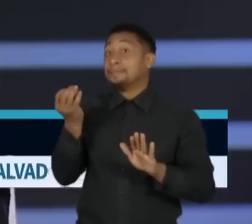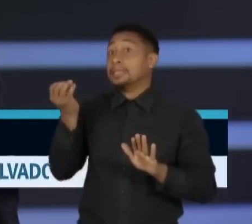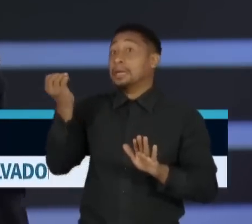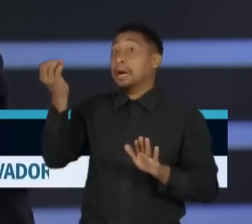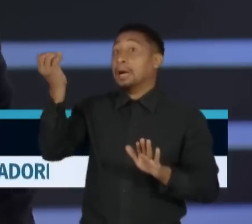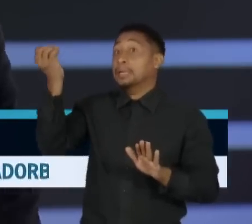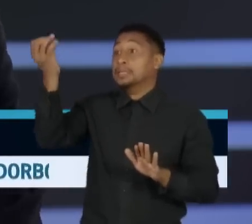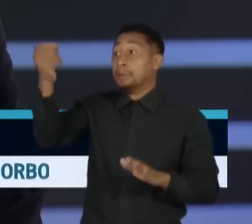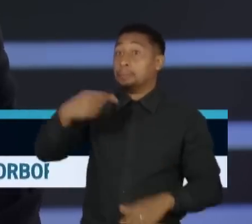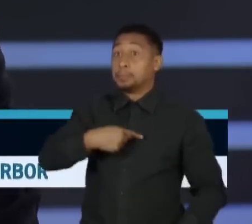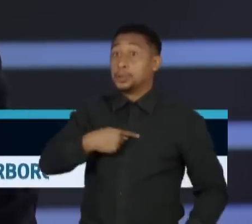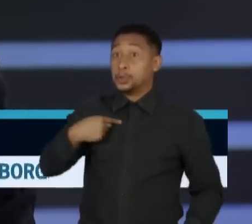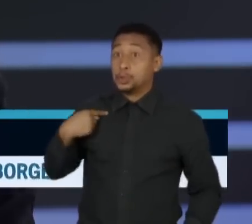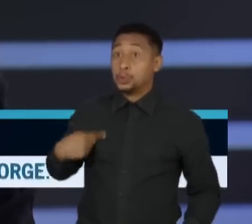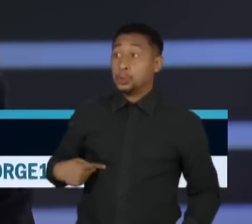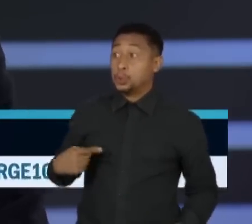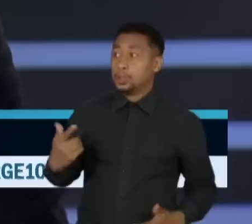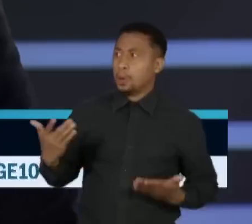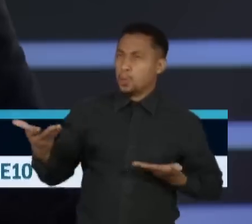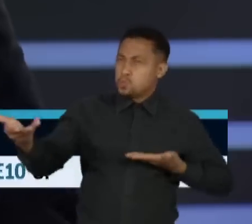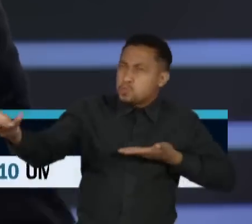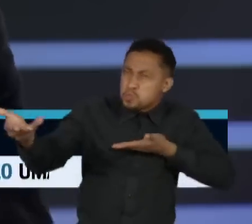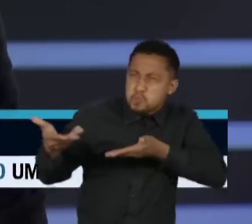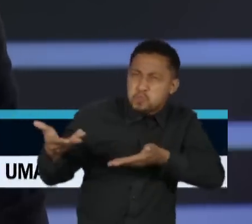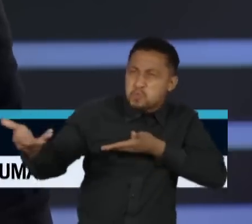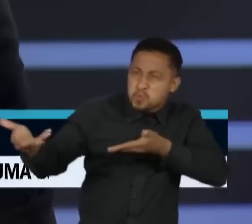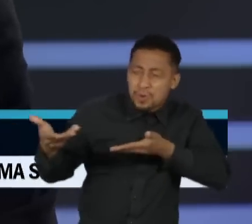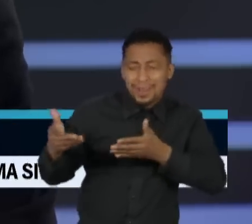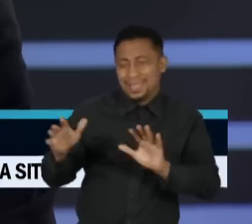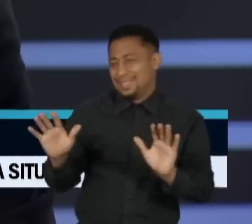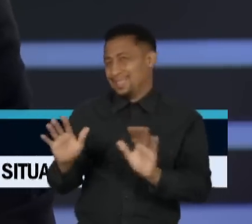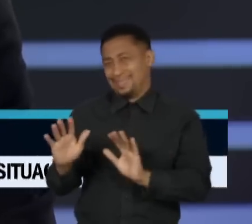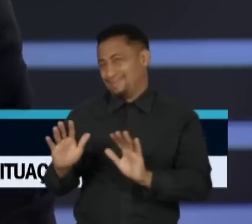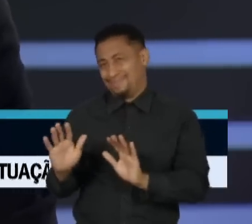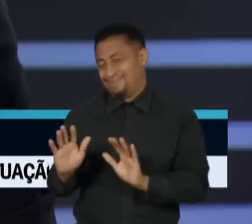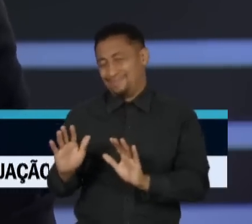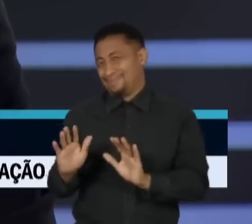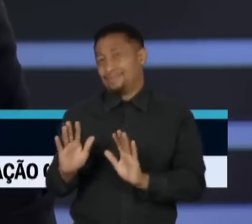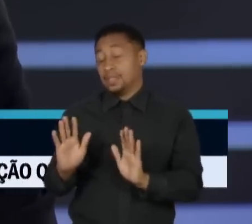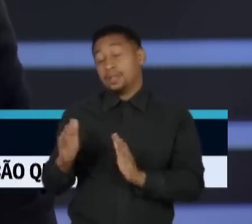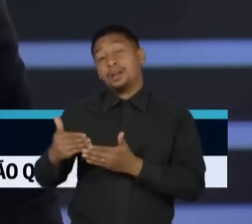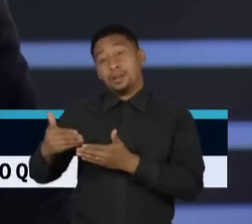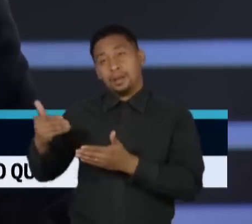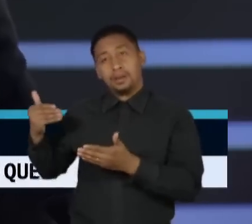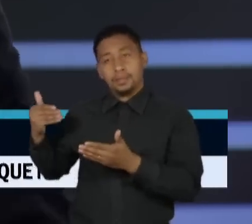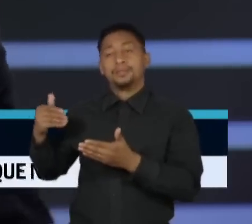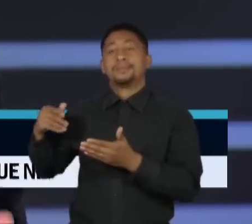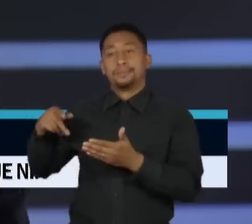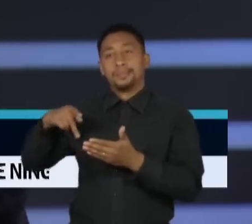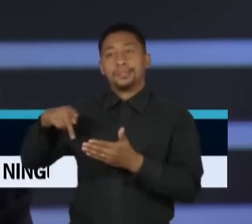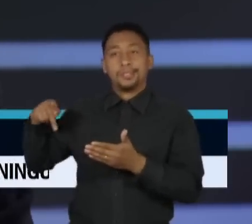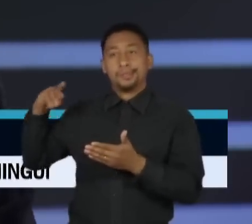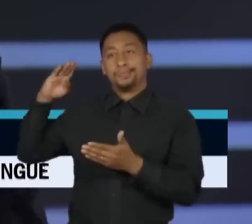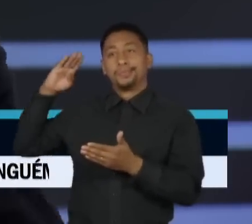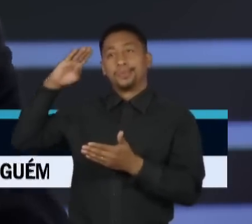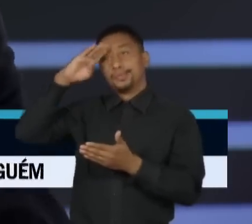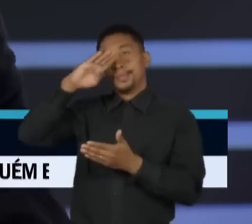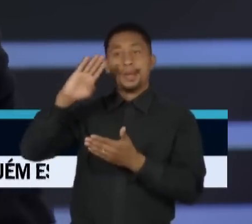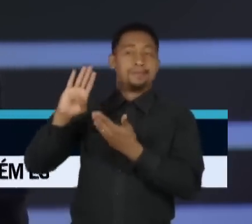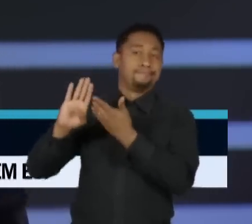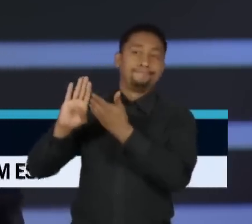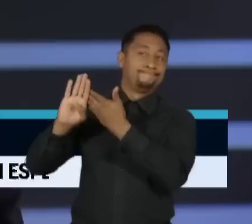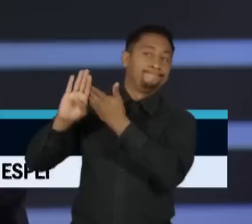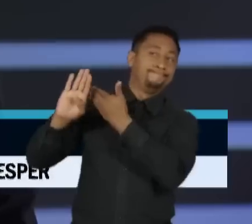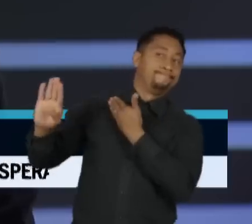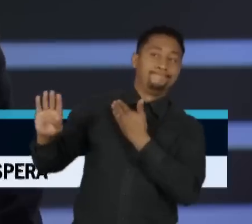uma guinada na relação bilateral. A China, independente do governo Bolsonaro ter sido completamente avesso à China,